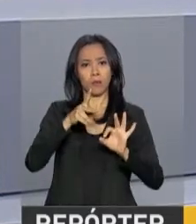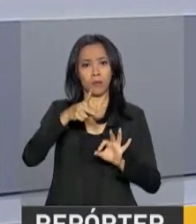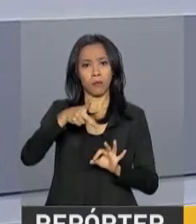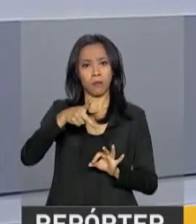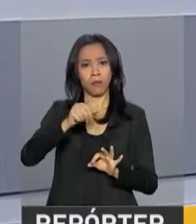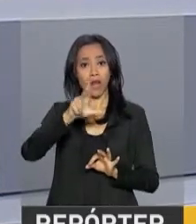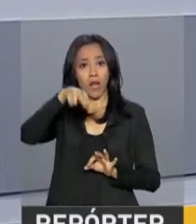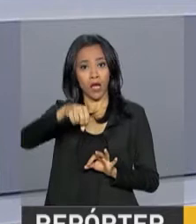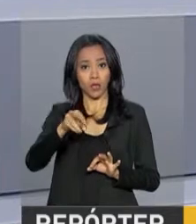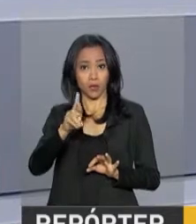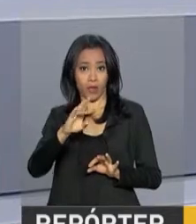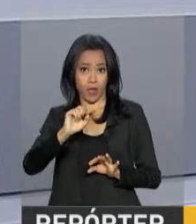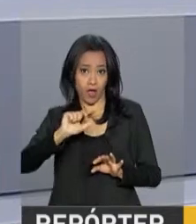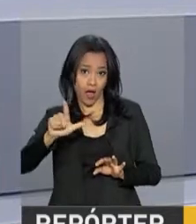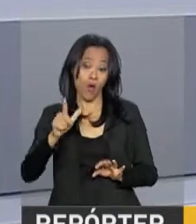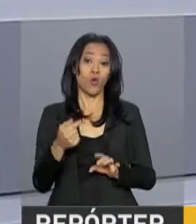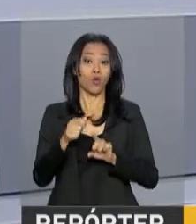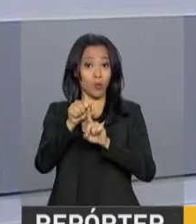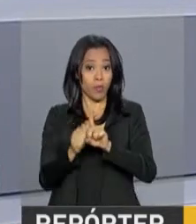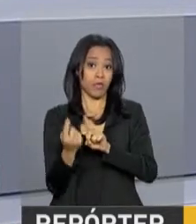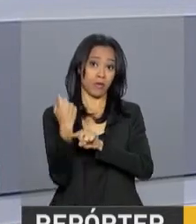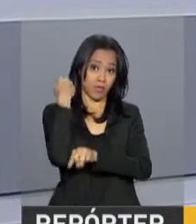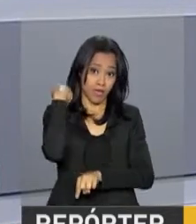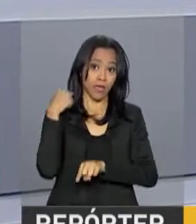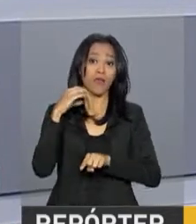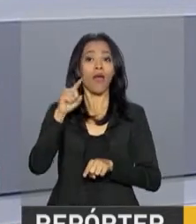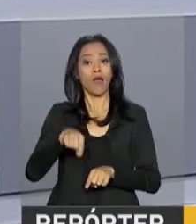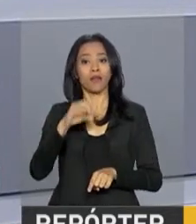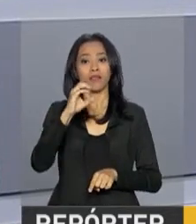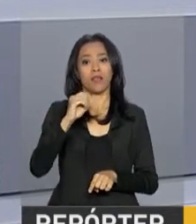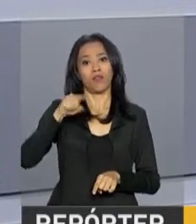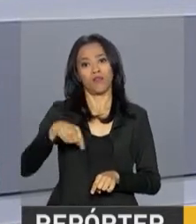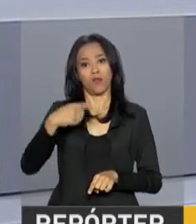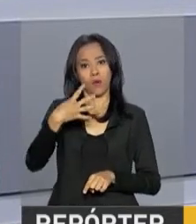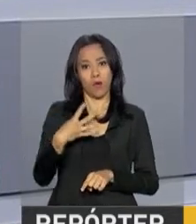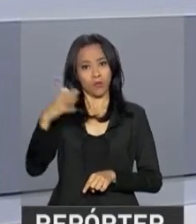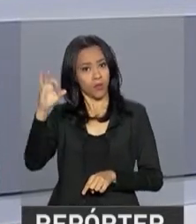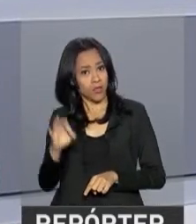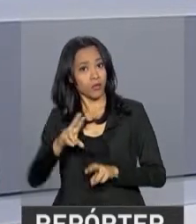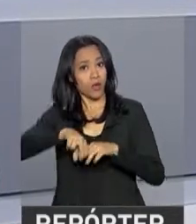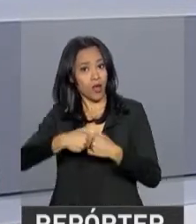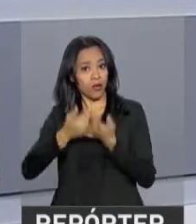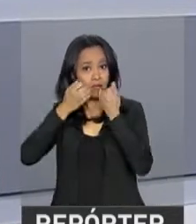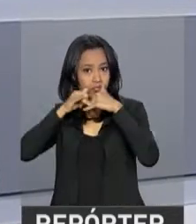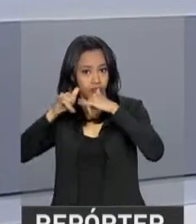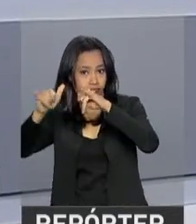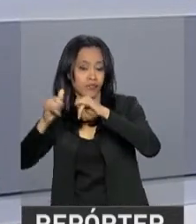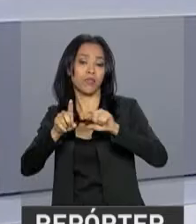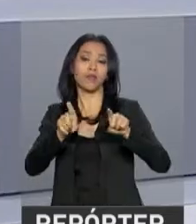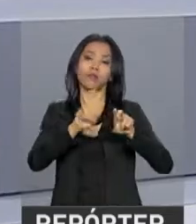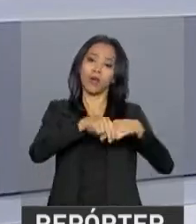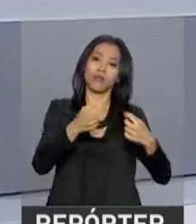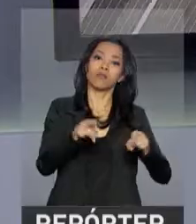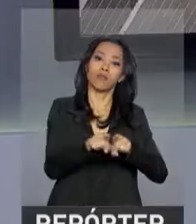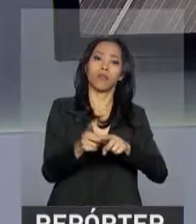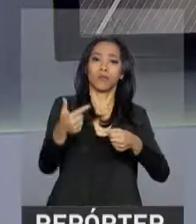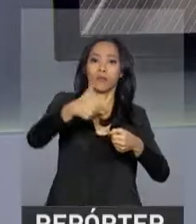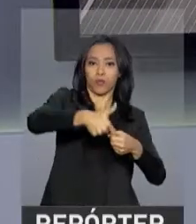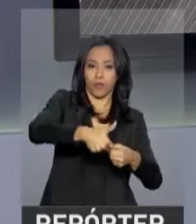chegou no mês passado em 0,4 por cento pressionada por energia elétrica e combustíveis